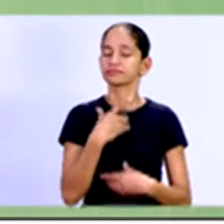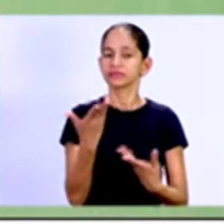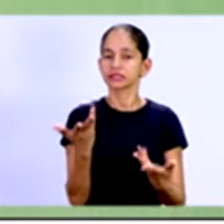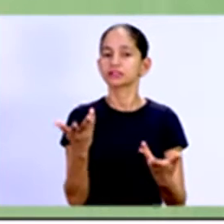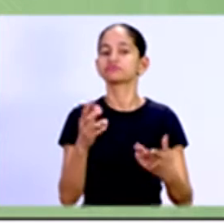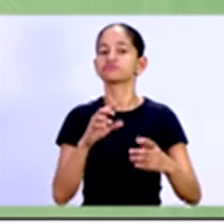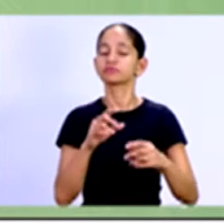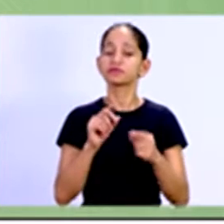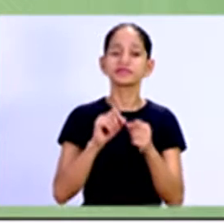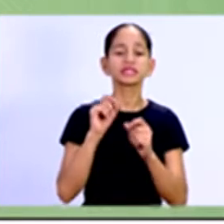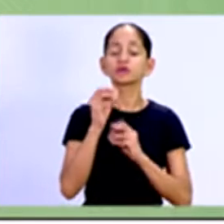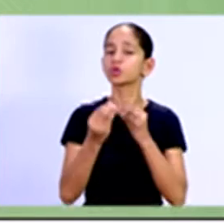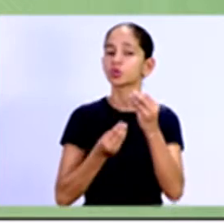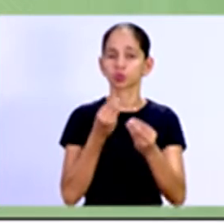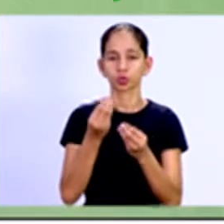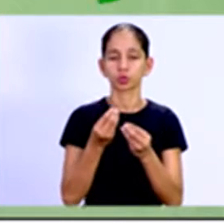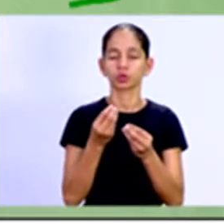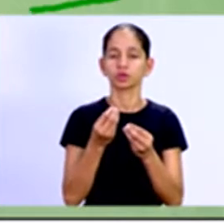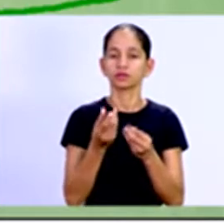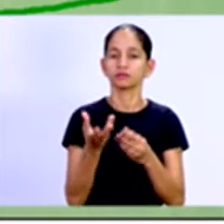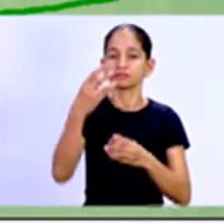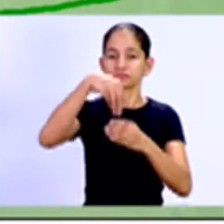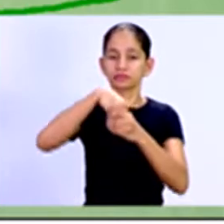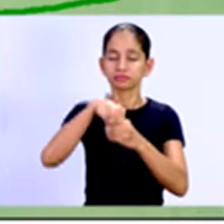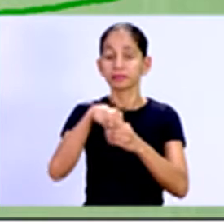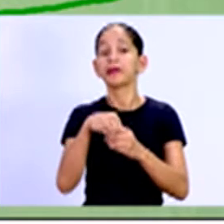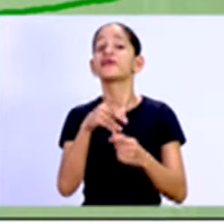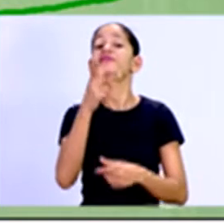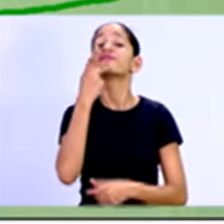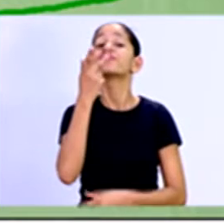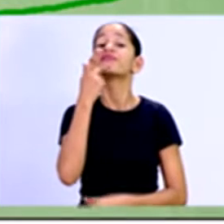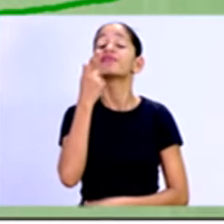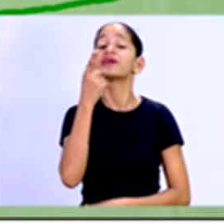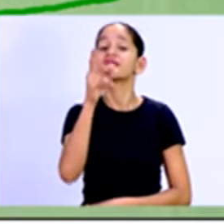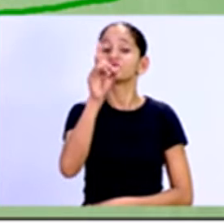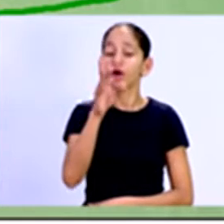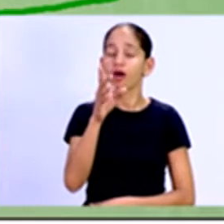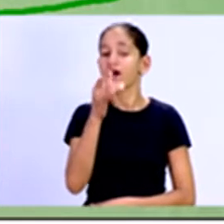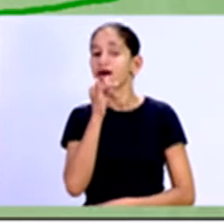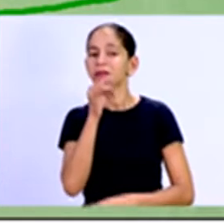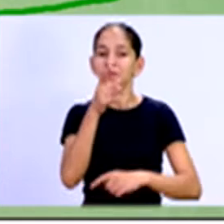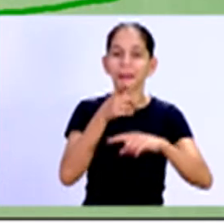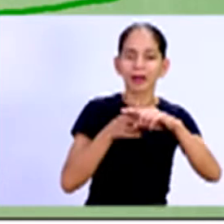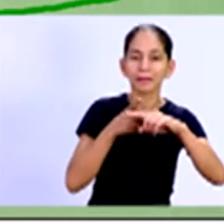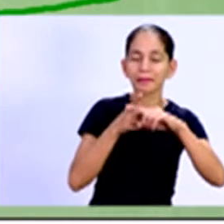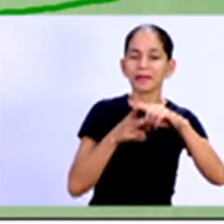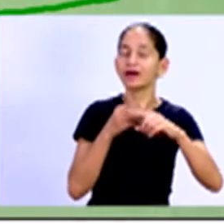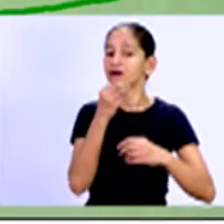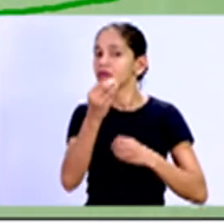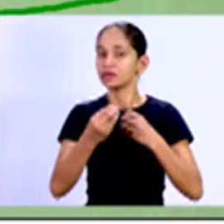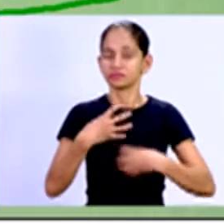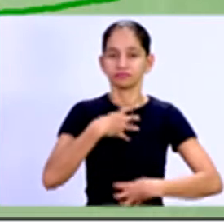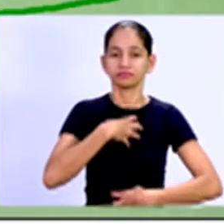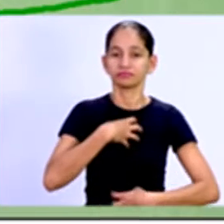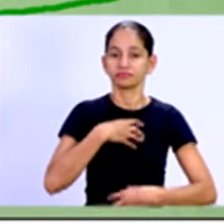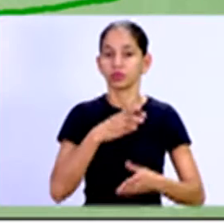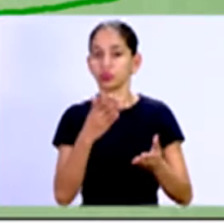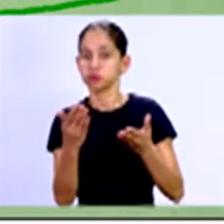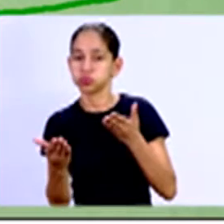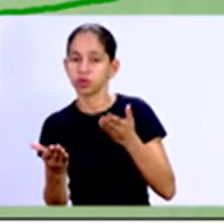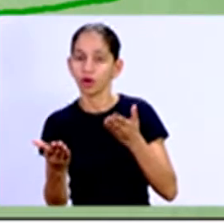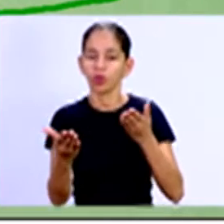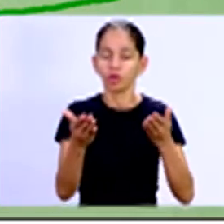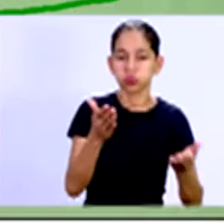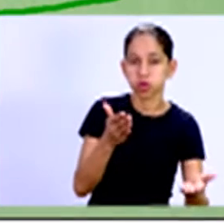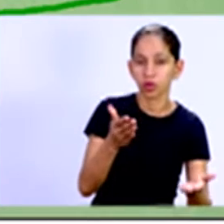e dentro daquilo que nós chamamos de meio termo. Se o sujeito, o indivíduo, não agir dentro dessa capacidade ou não agir dentro